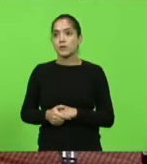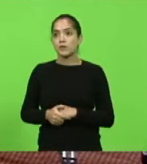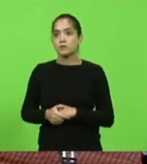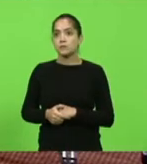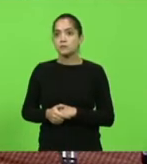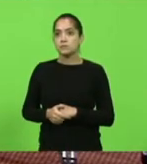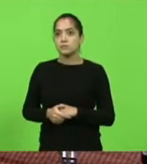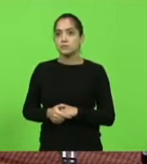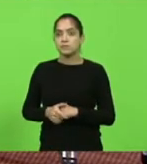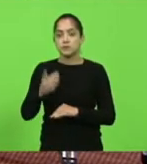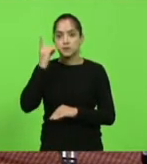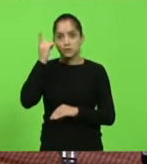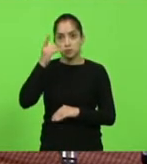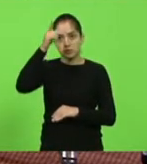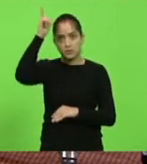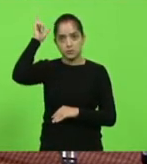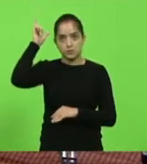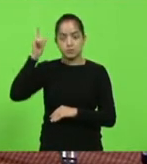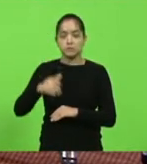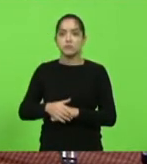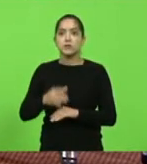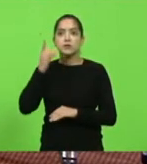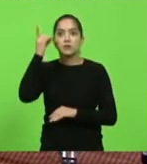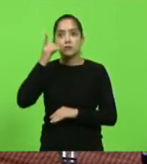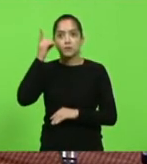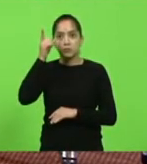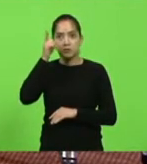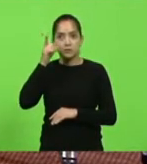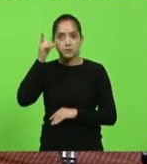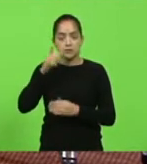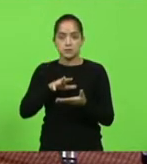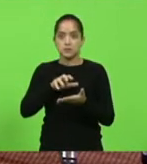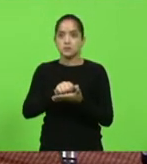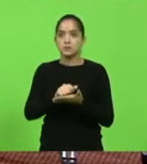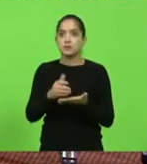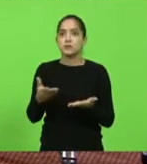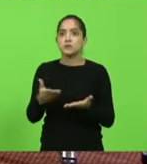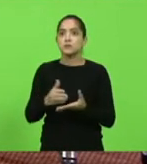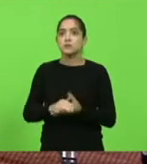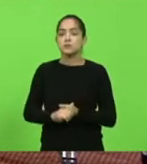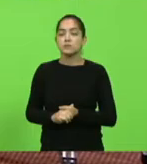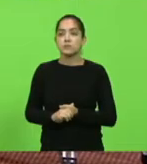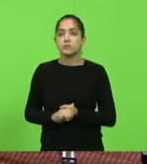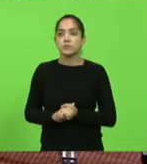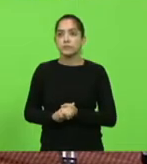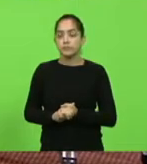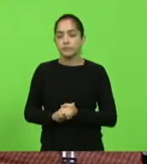o deputado Sargento Lima Deputado Laércio está escrito na Sequence